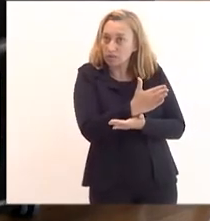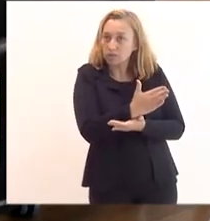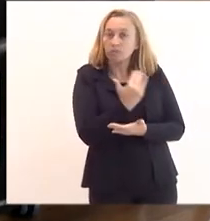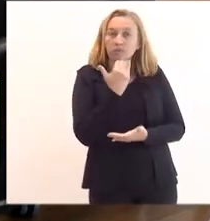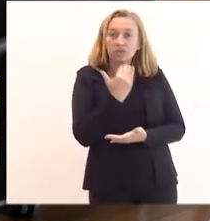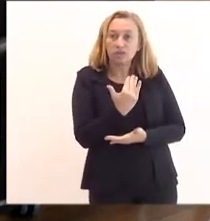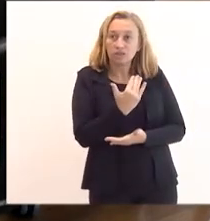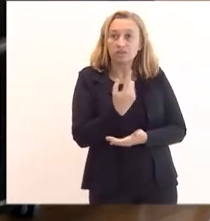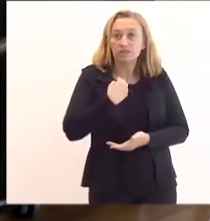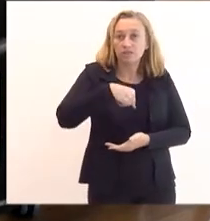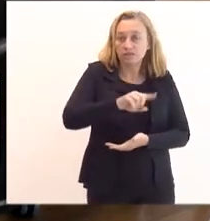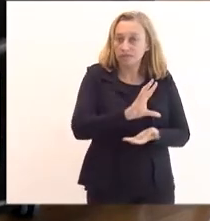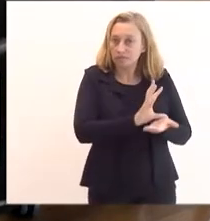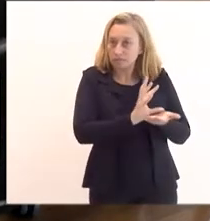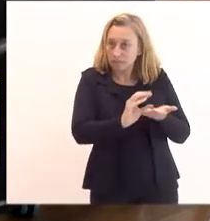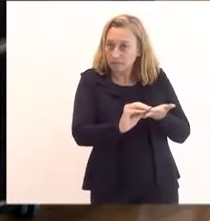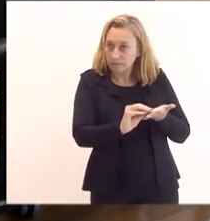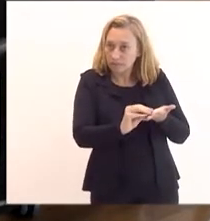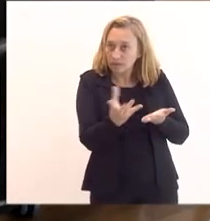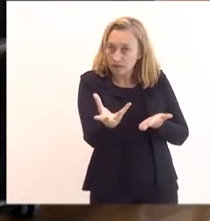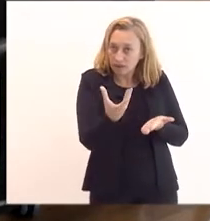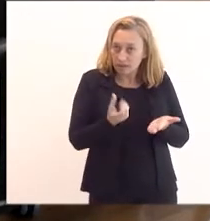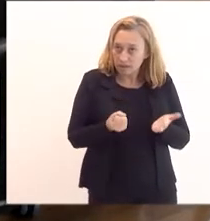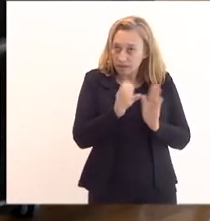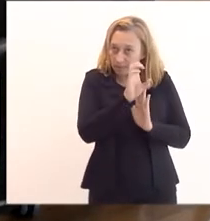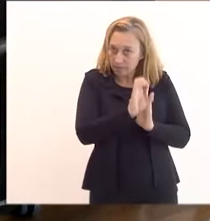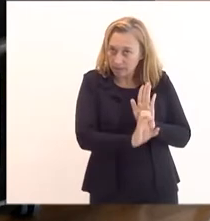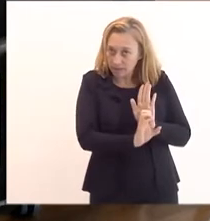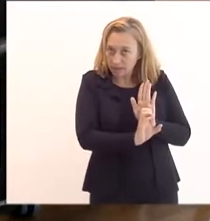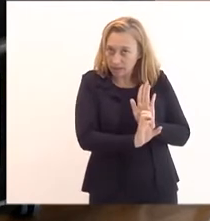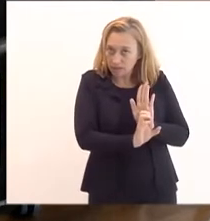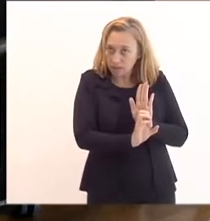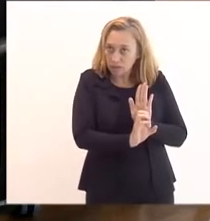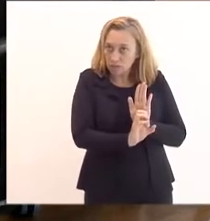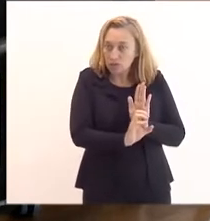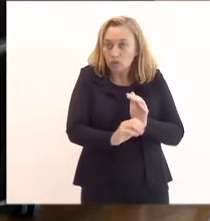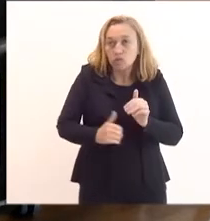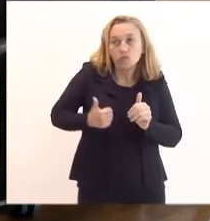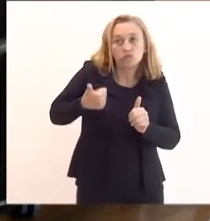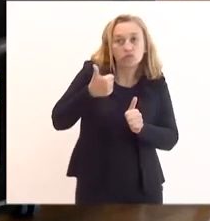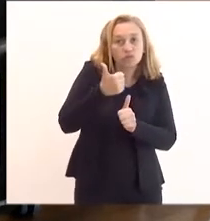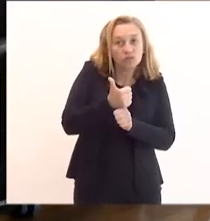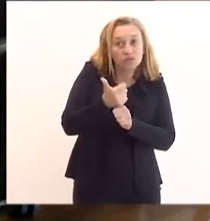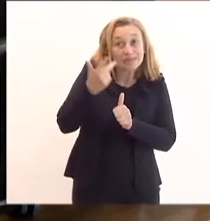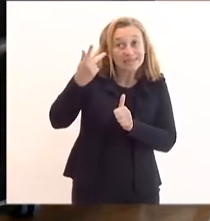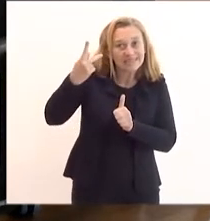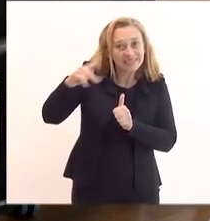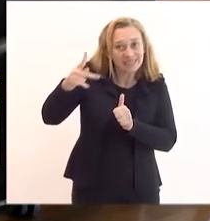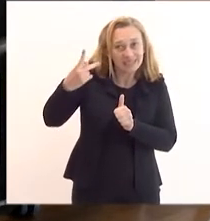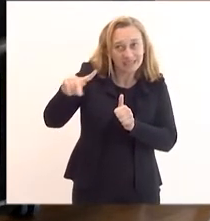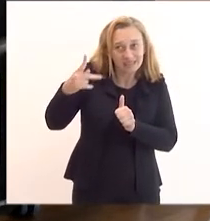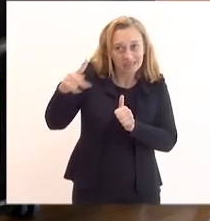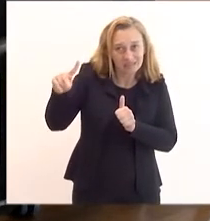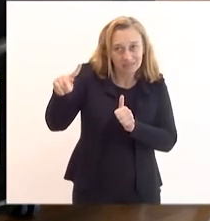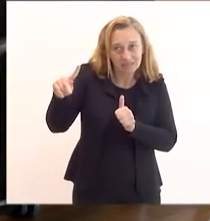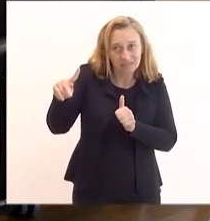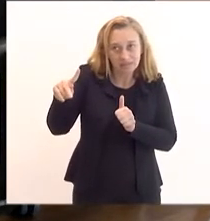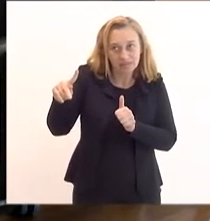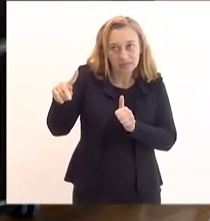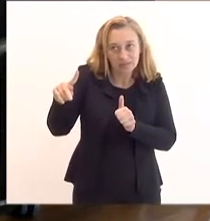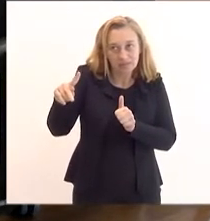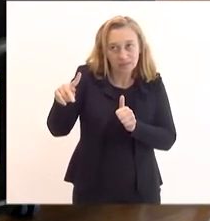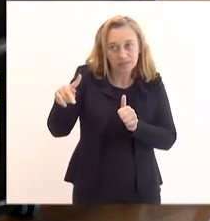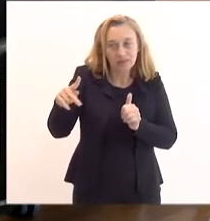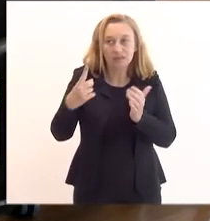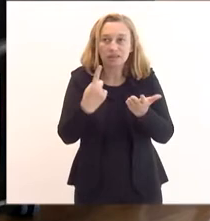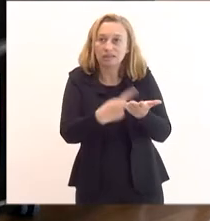Vai à pauta. Recebe emendas. O substitutivo dele será feito consoante